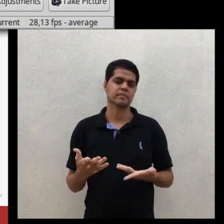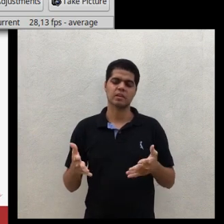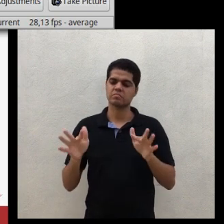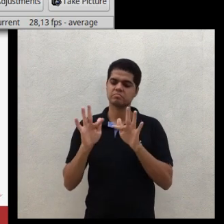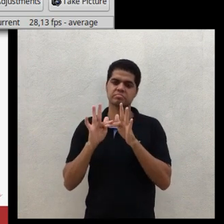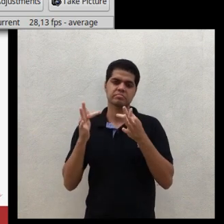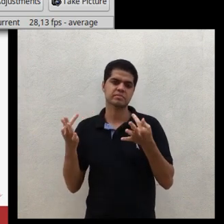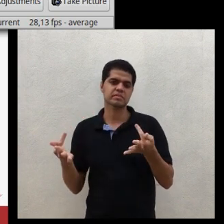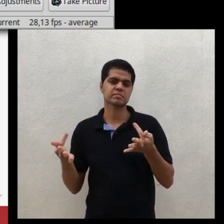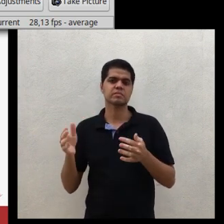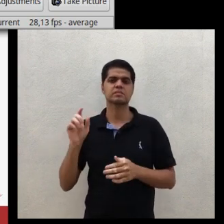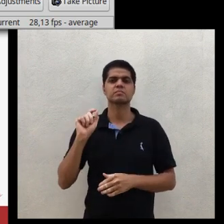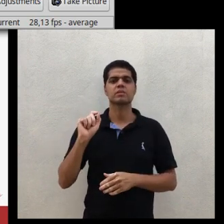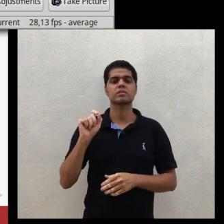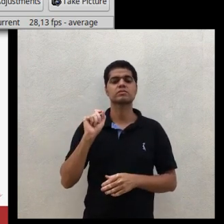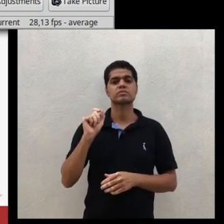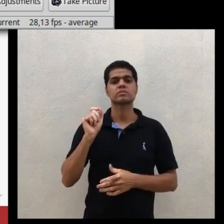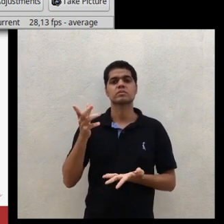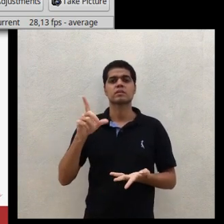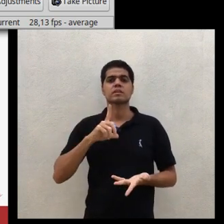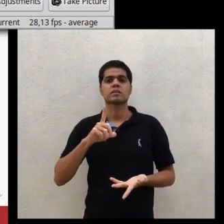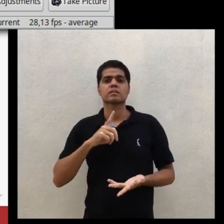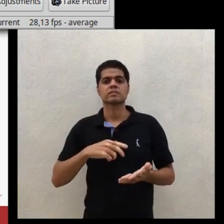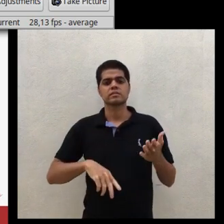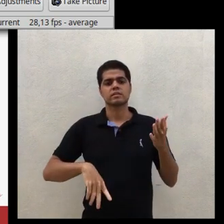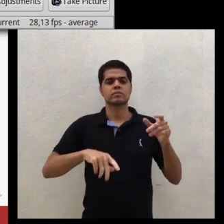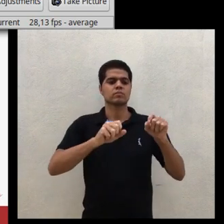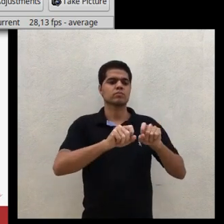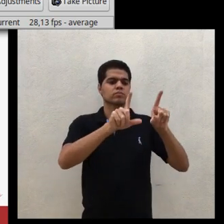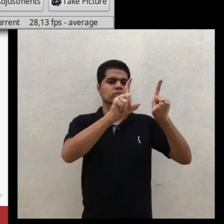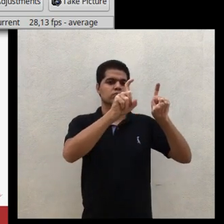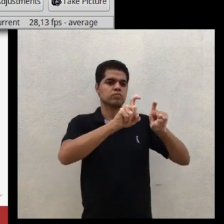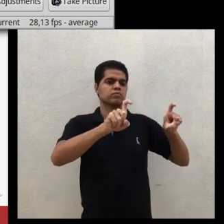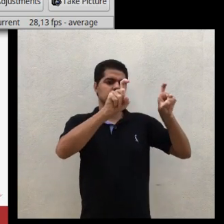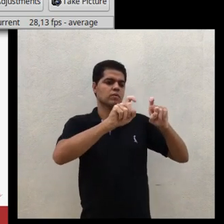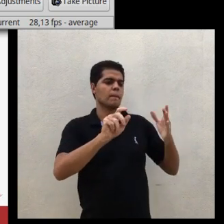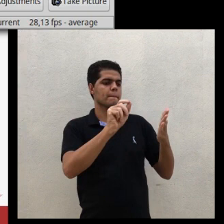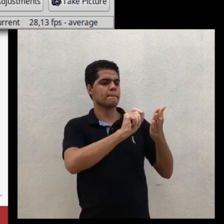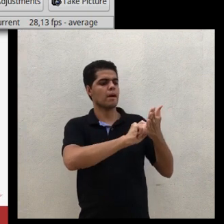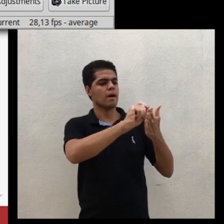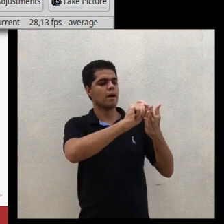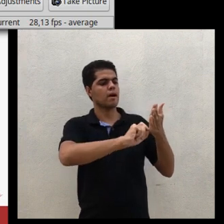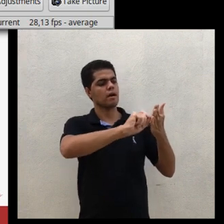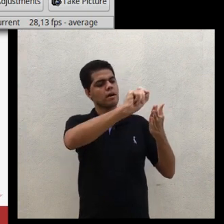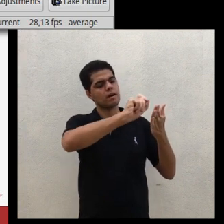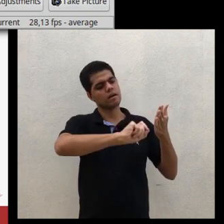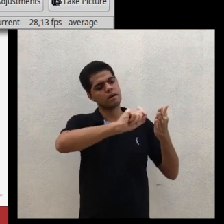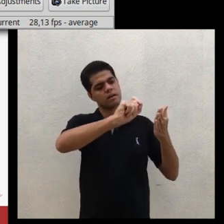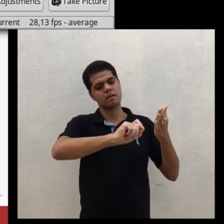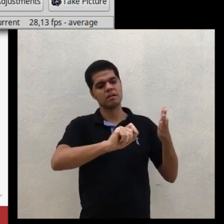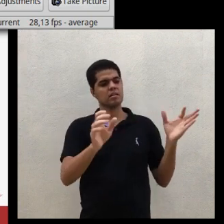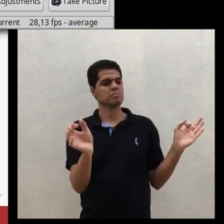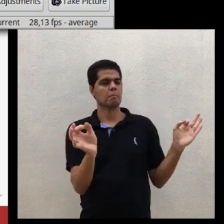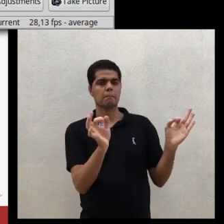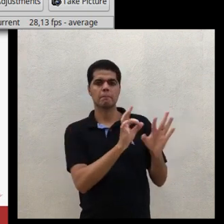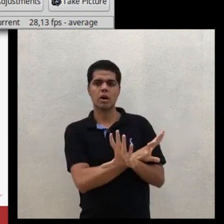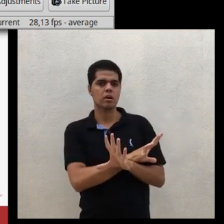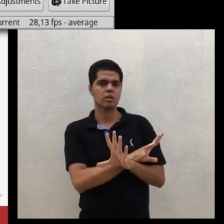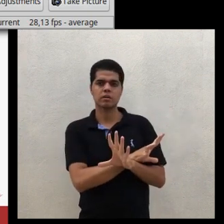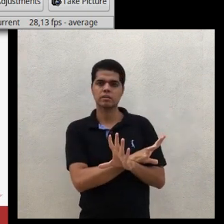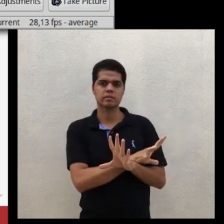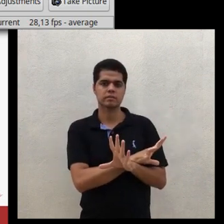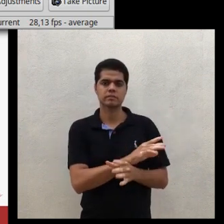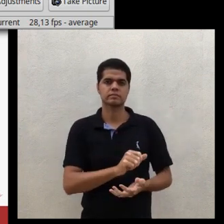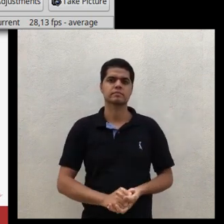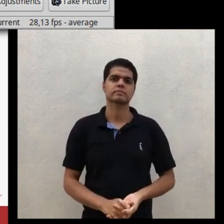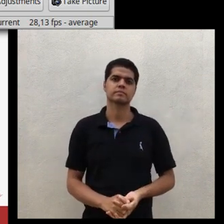programar nada, aqui você simplesmente pega e faz um desenho na tela do computador e acabou. Tá? E aqui é a mesma coisa. Né?